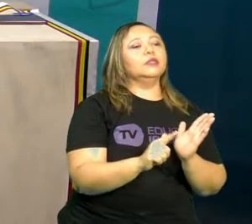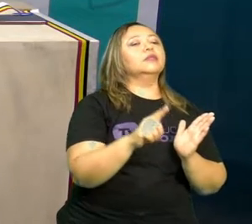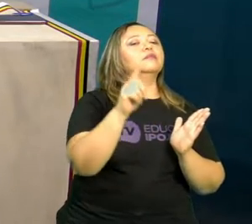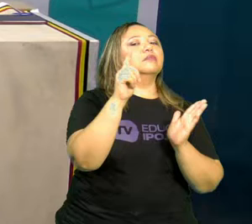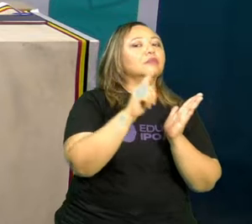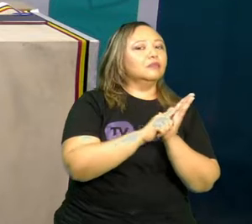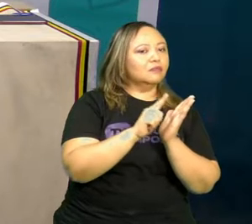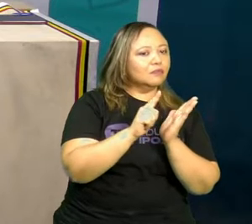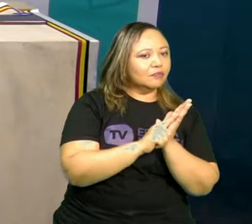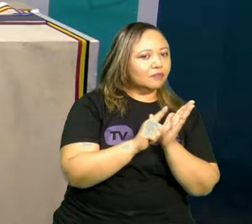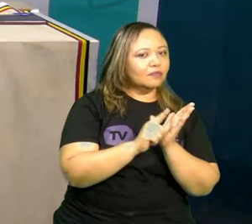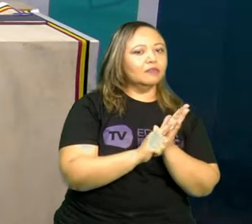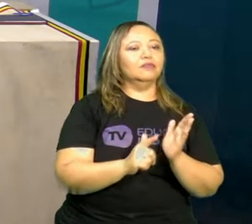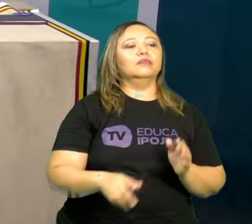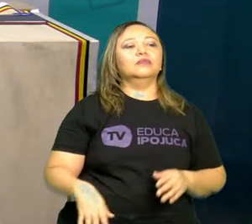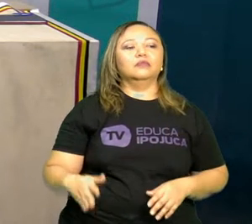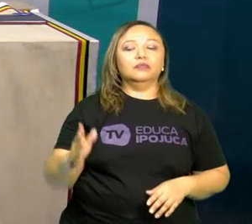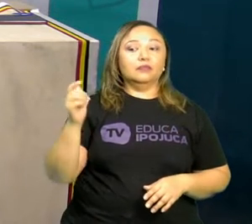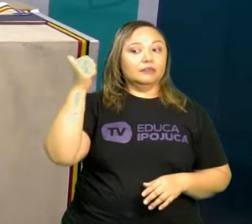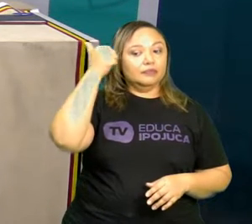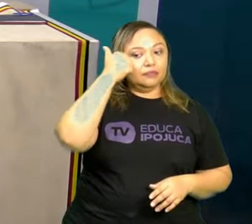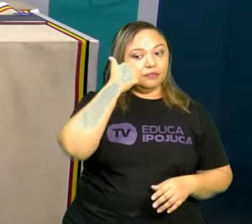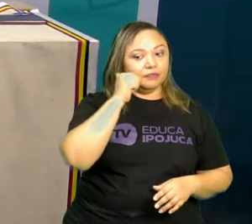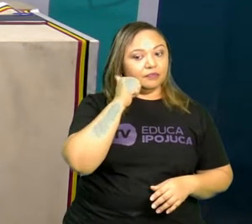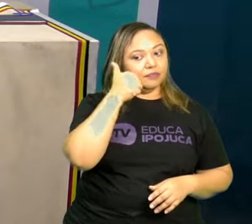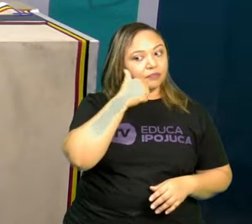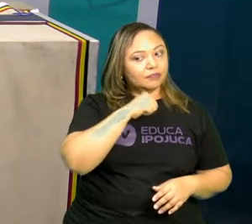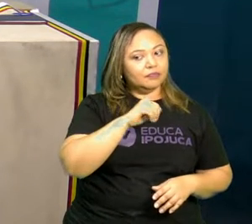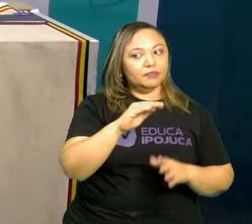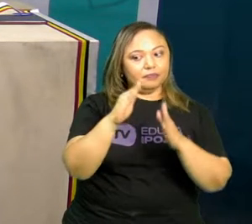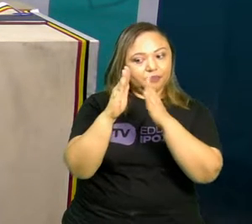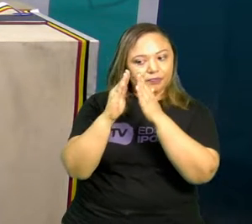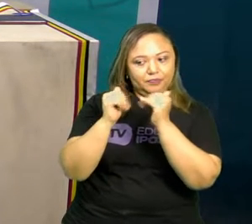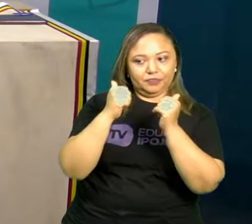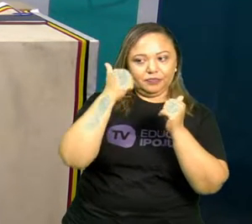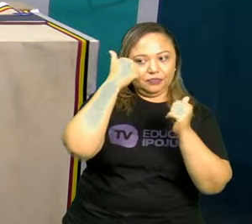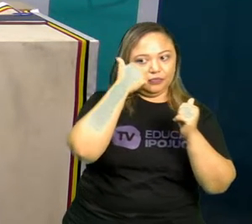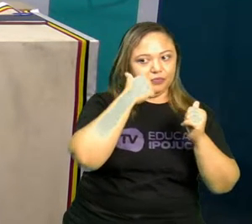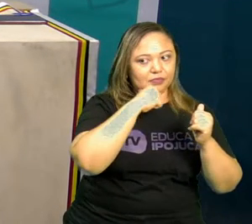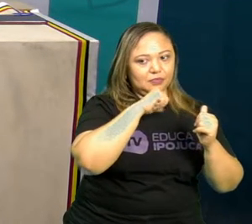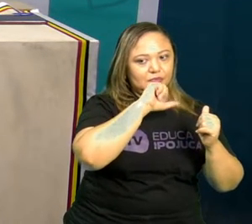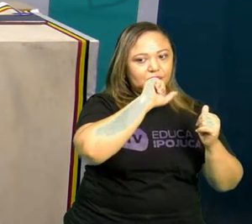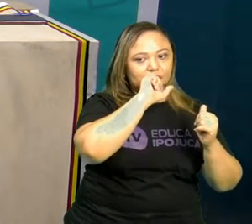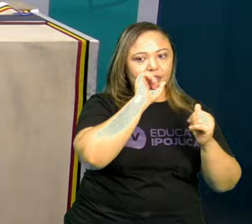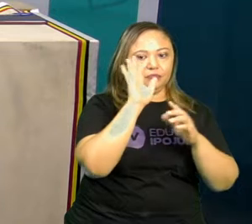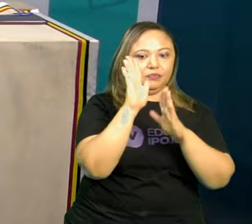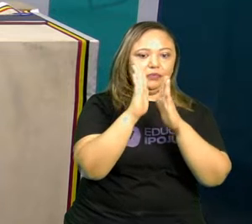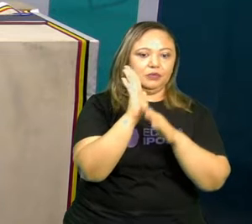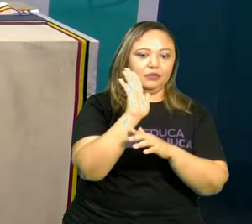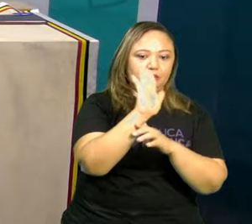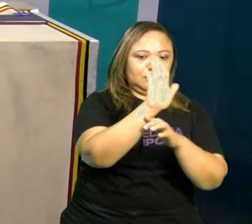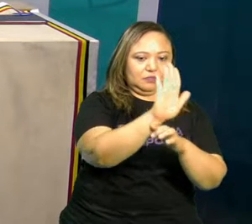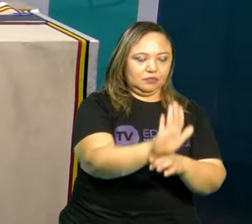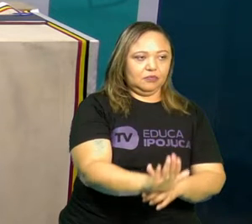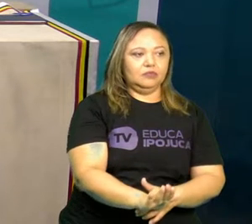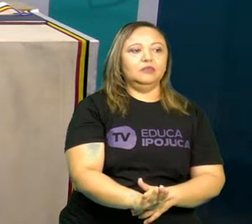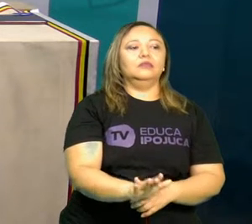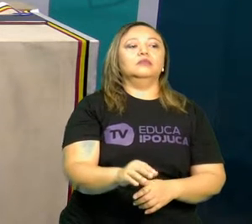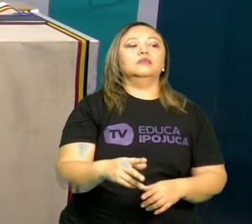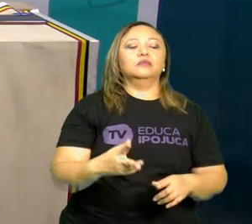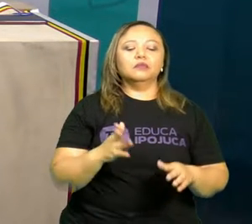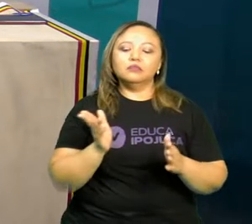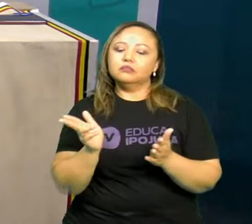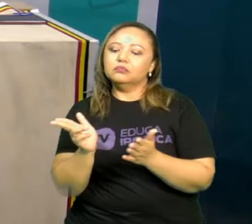folha. Com a ajuda da mamãe, que a mamãe tem que ajudar os bebês,